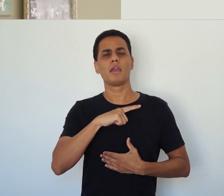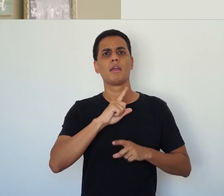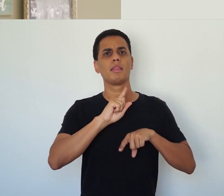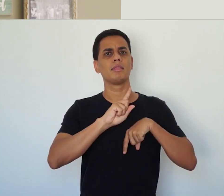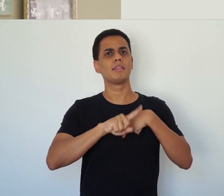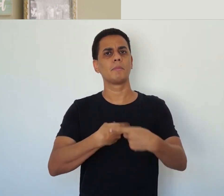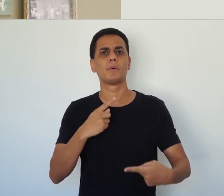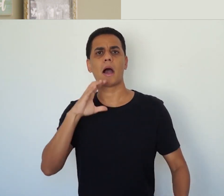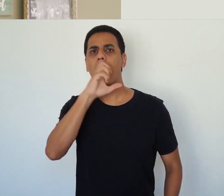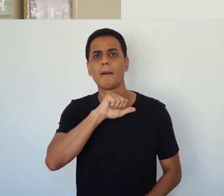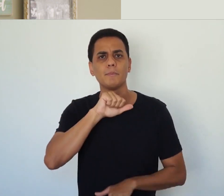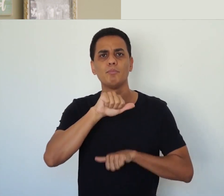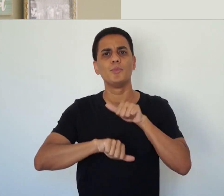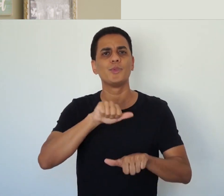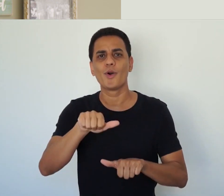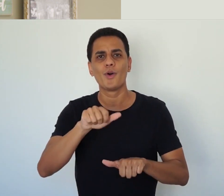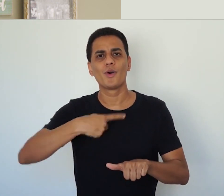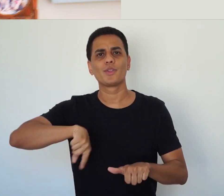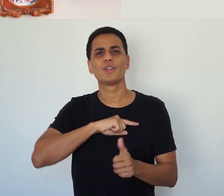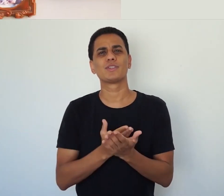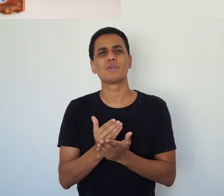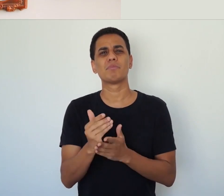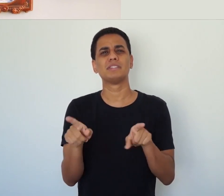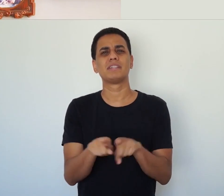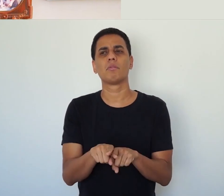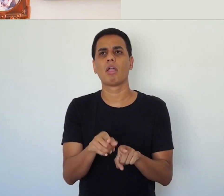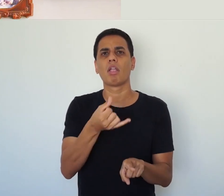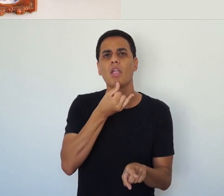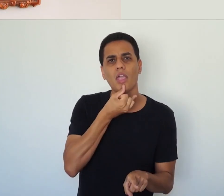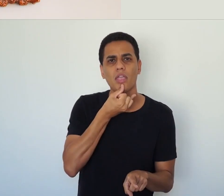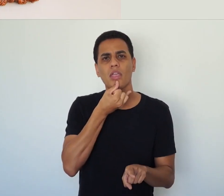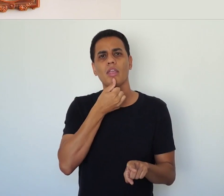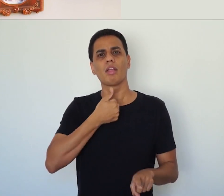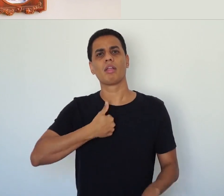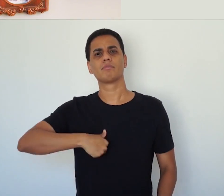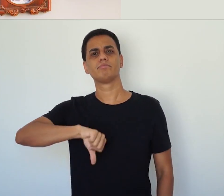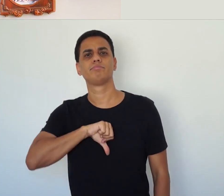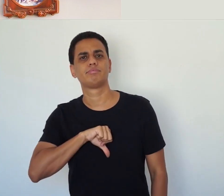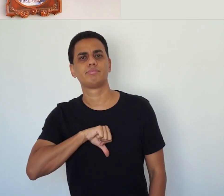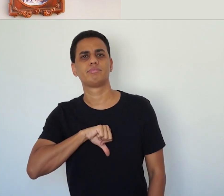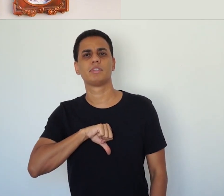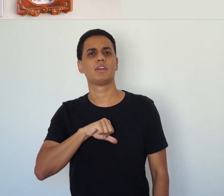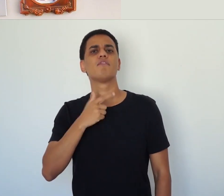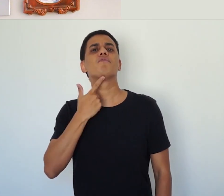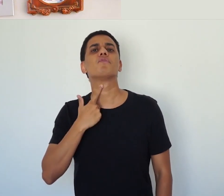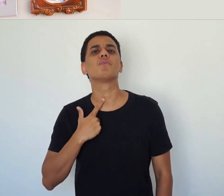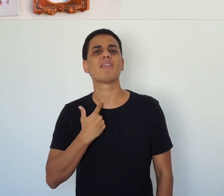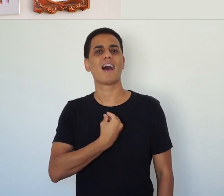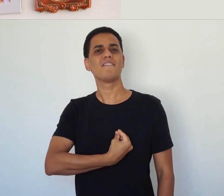força interior e emocional para um estágio onde a gente entra num abatimento e, como já disse, até